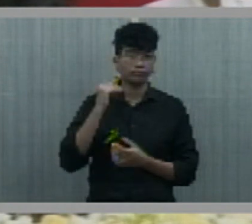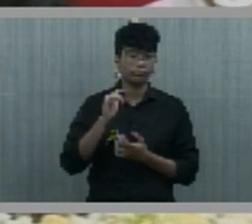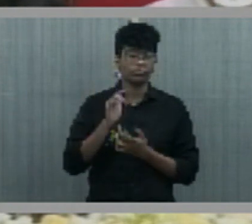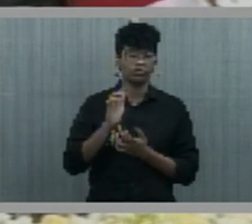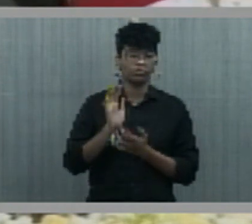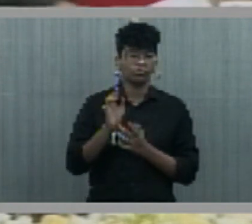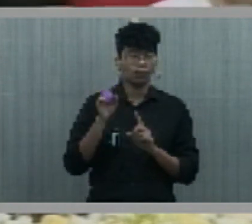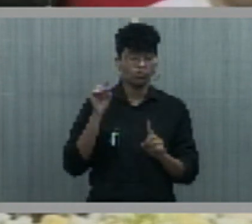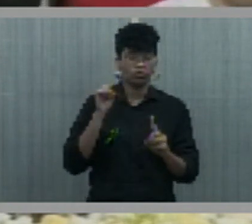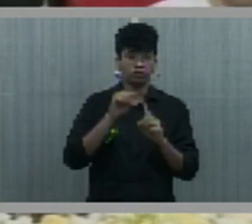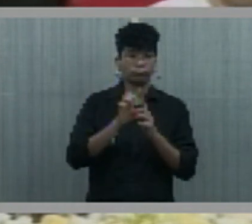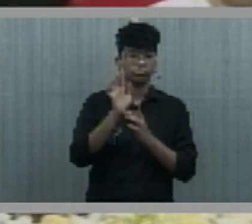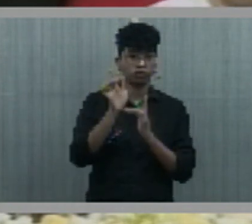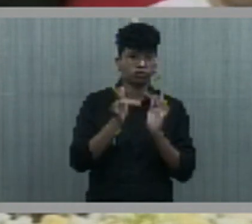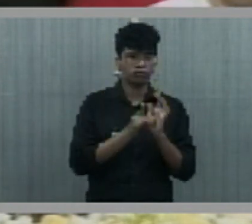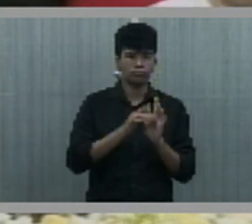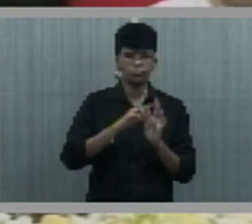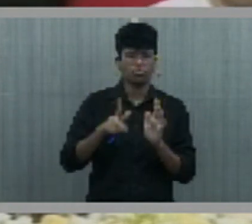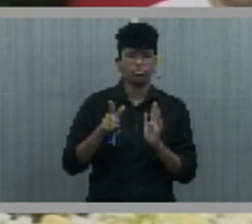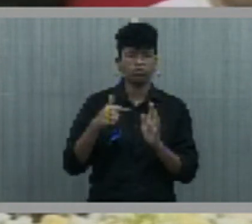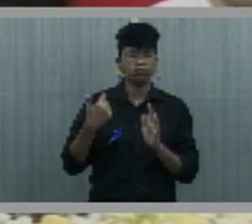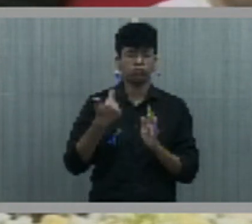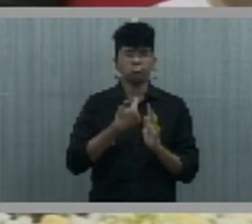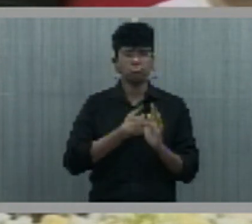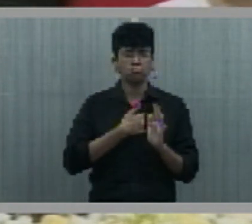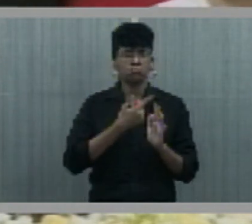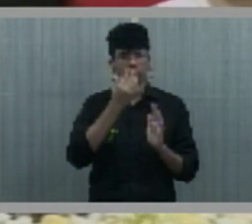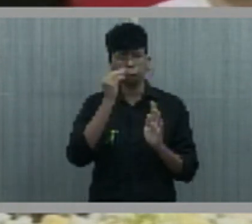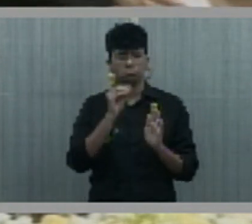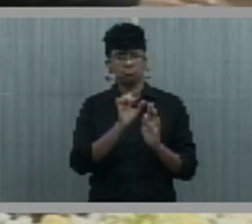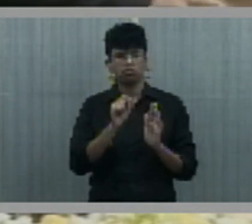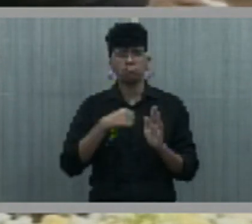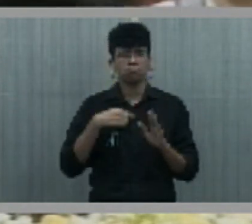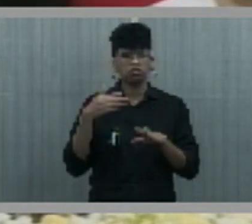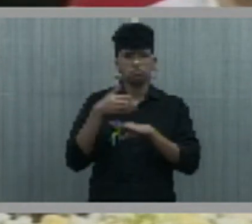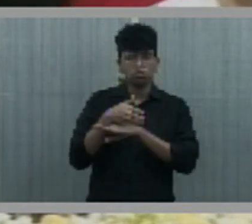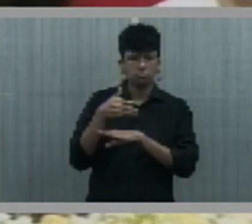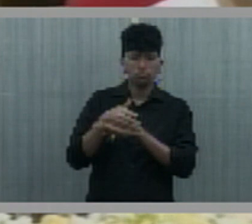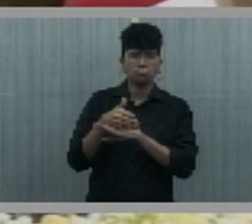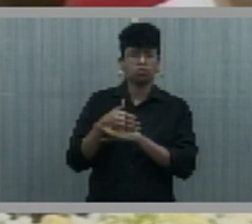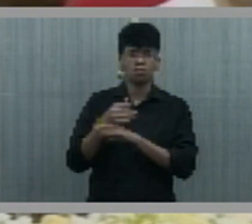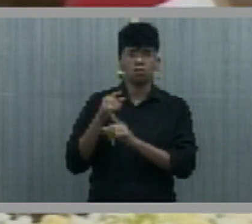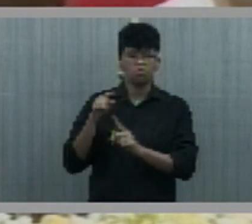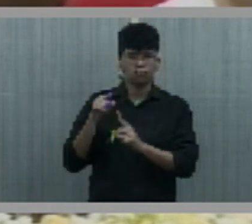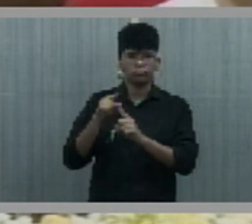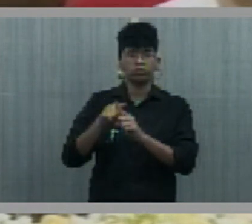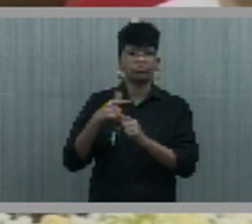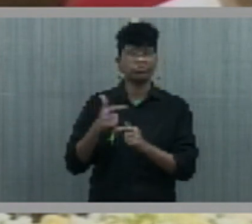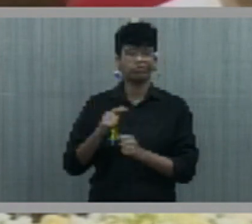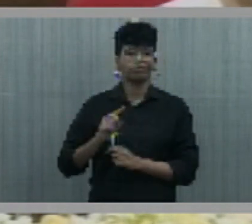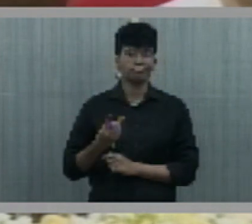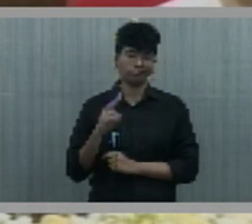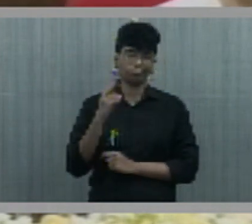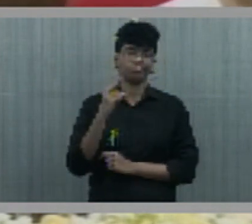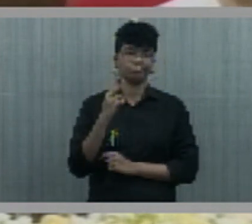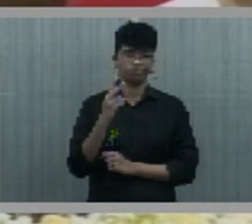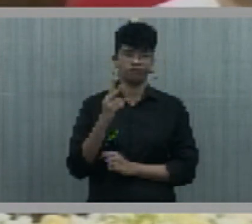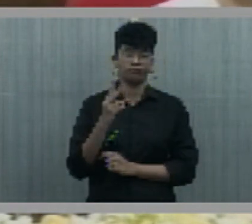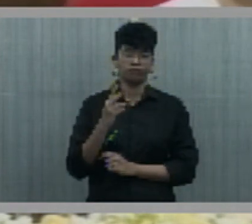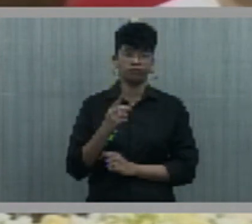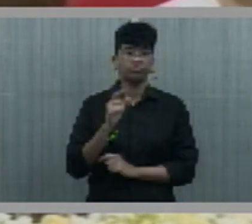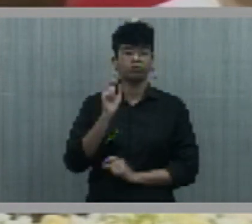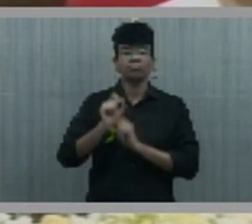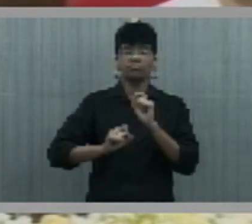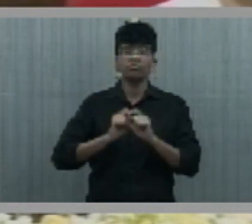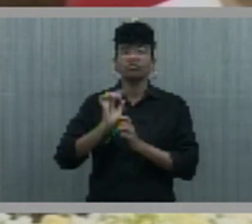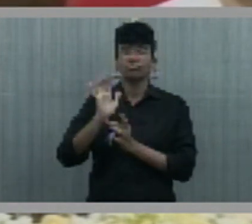nos destratar como se a nossa participação na missão não tivesse valor. O que